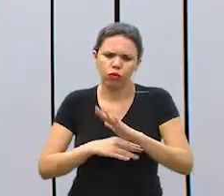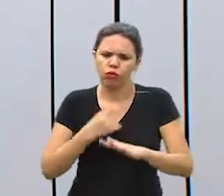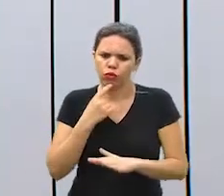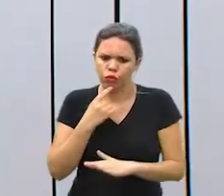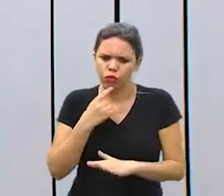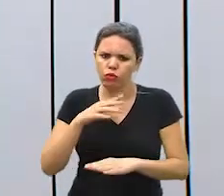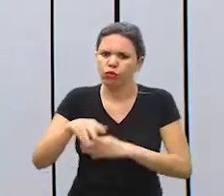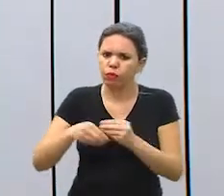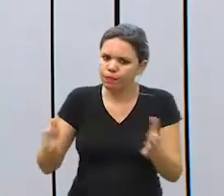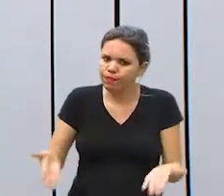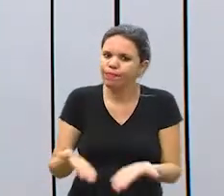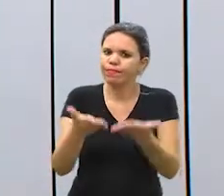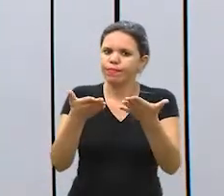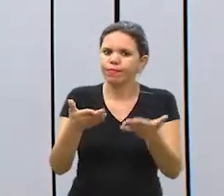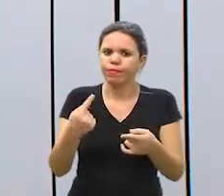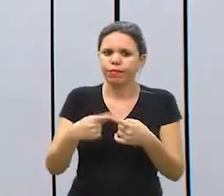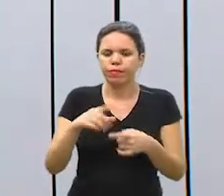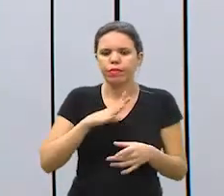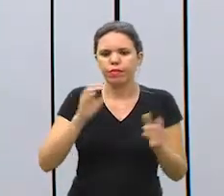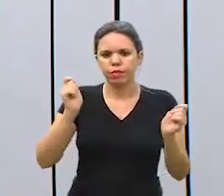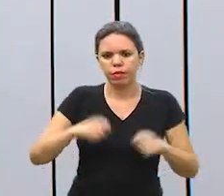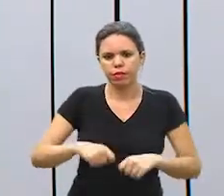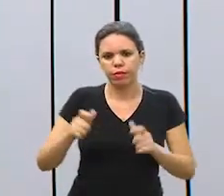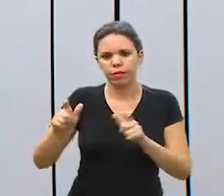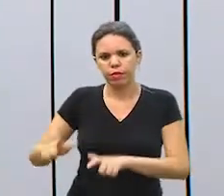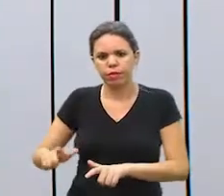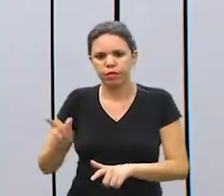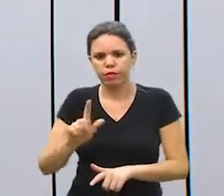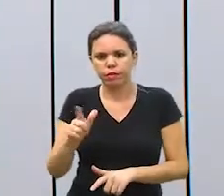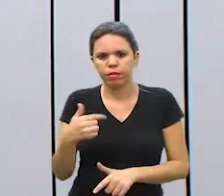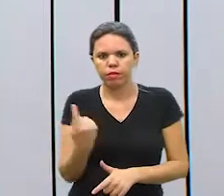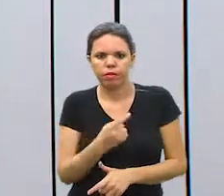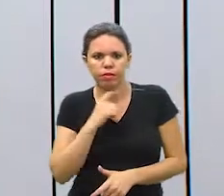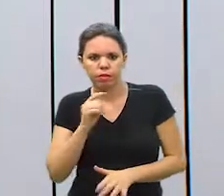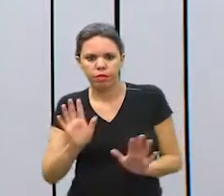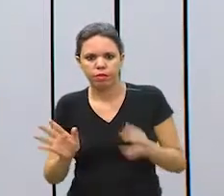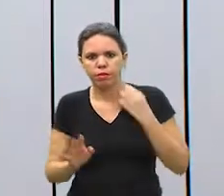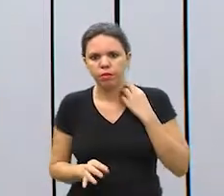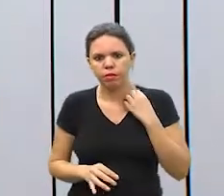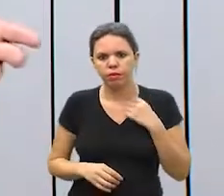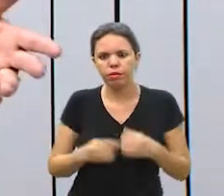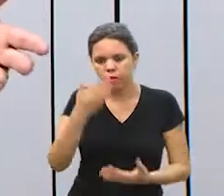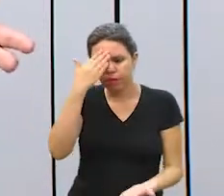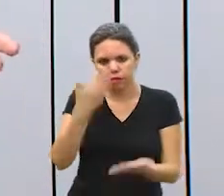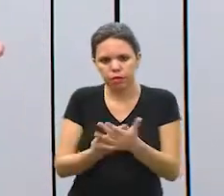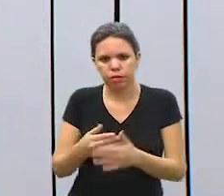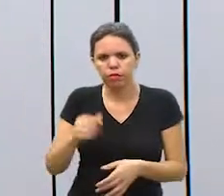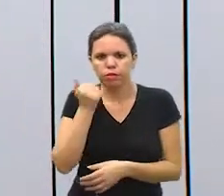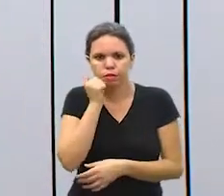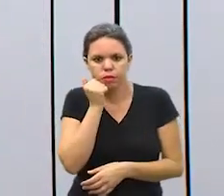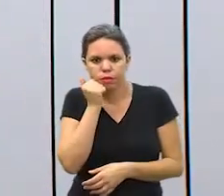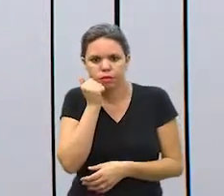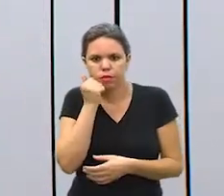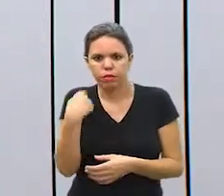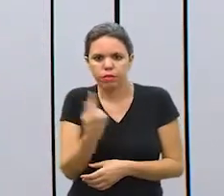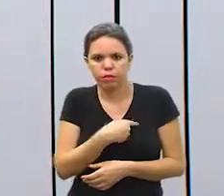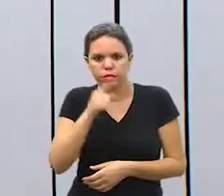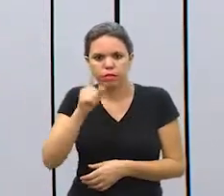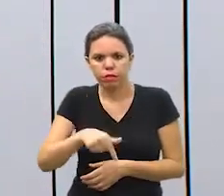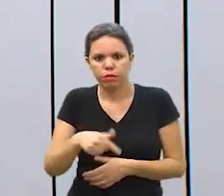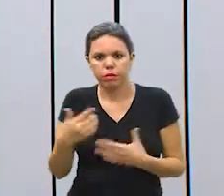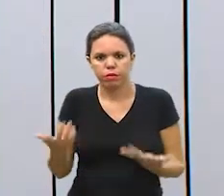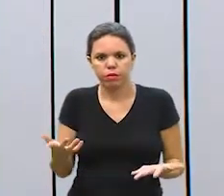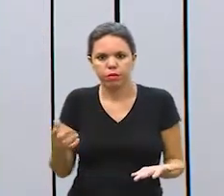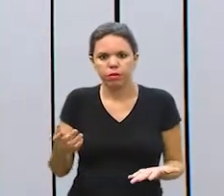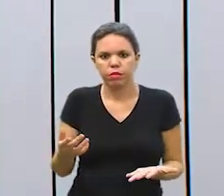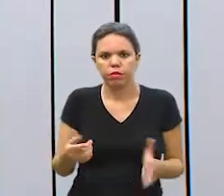Municipal, estar incentivando, porque se dá certo em algum lugar, claro que ninguém aqui deixa de acreditar na ciência. A ciência, para nós, é o caminho, é